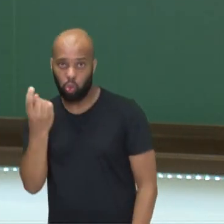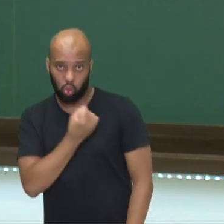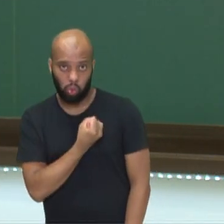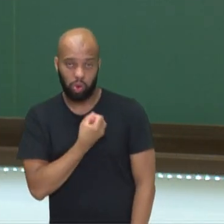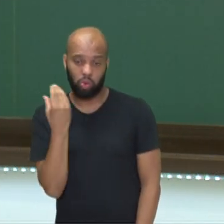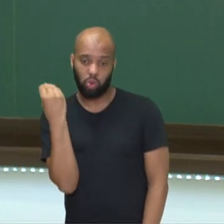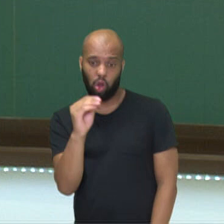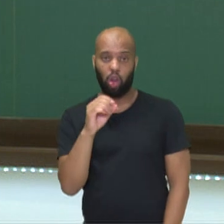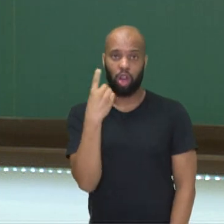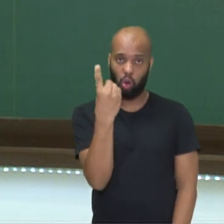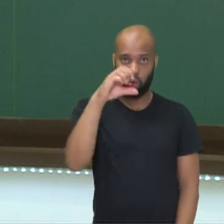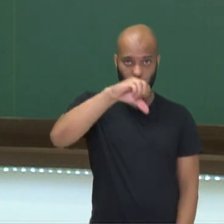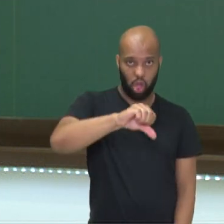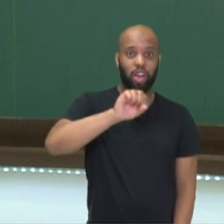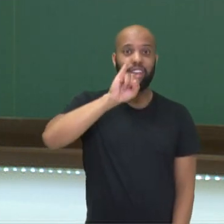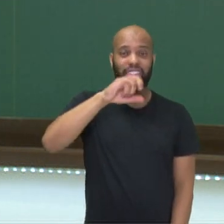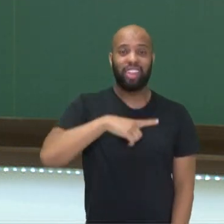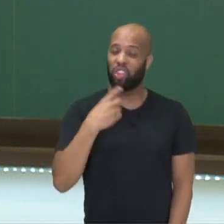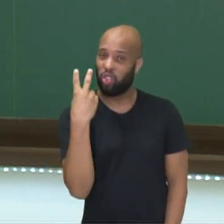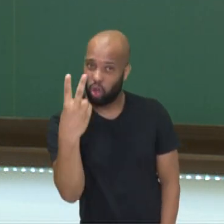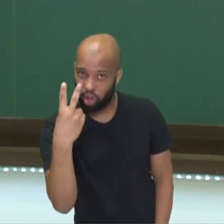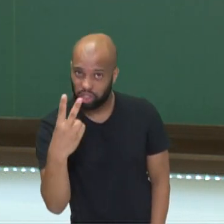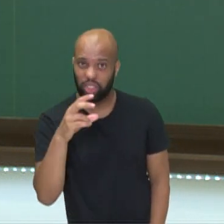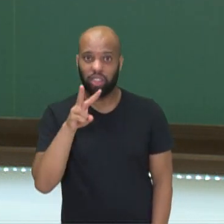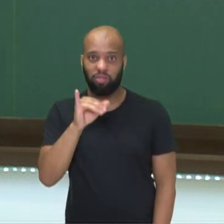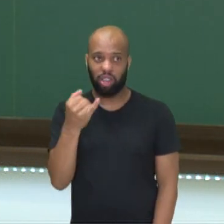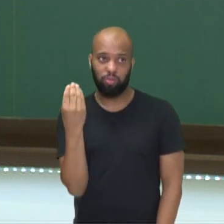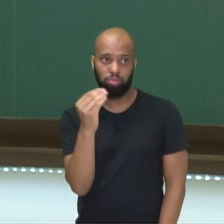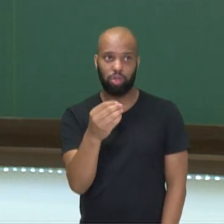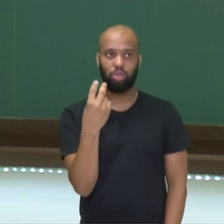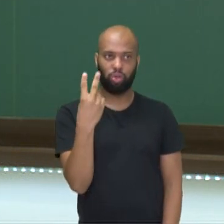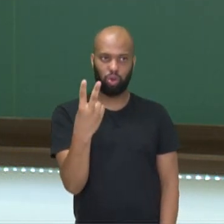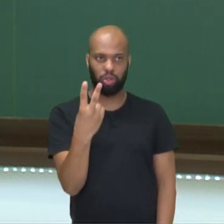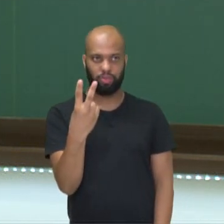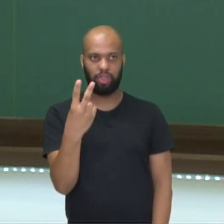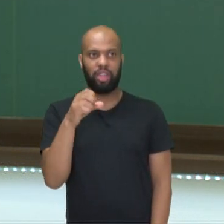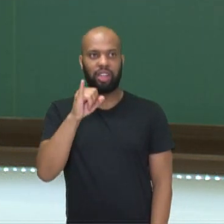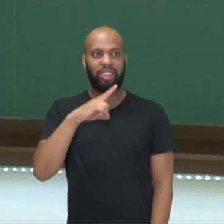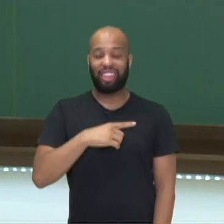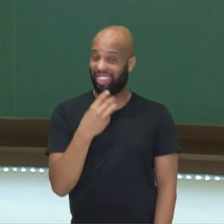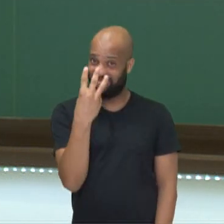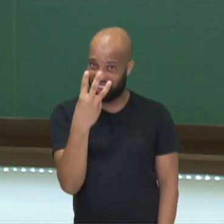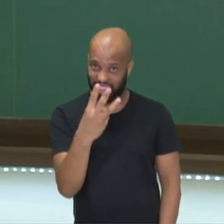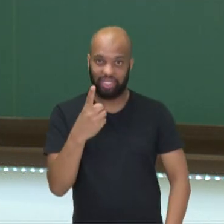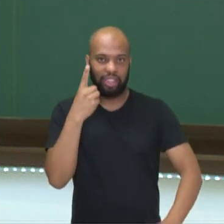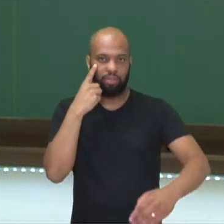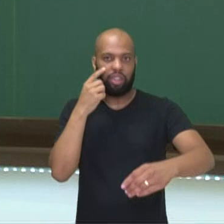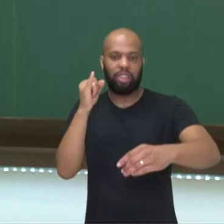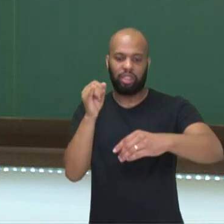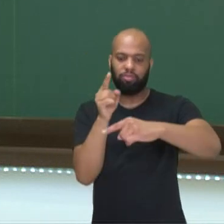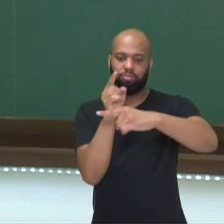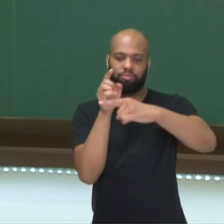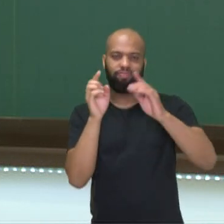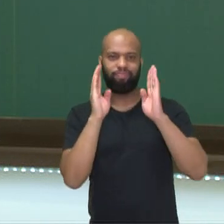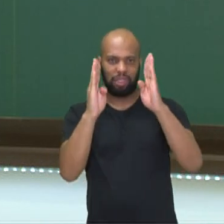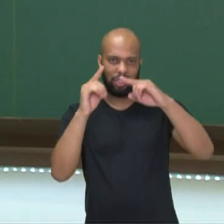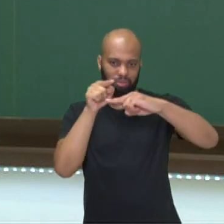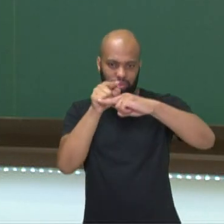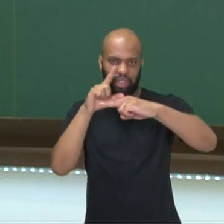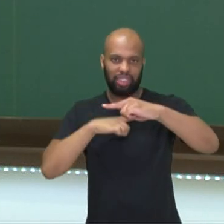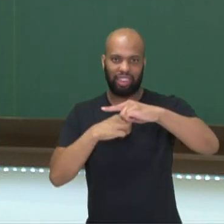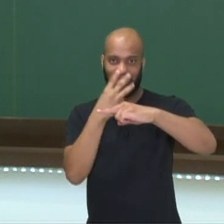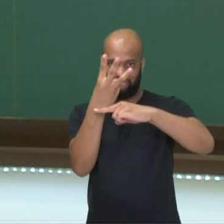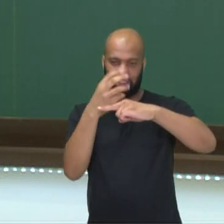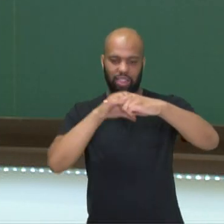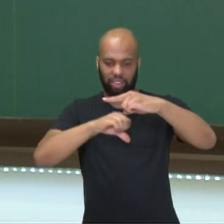9. Se o teu período tem 2 dígitos, você vai escrever 2 9s no denominador. Se o teu período tem 3 dígitos, você vai escrever 3 9s e assim por diante.